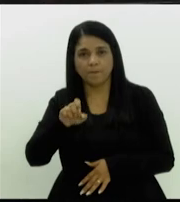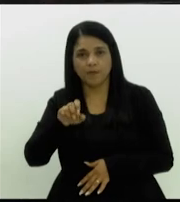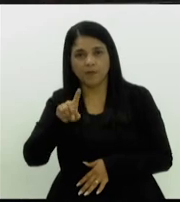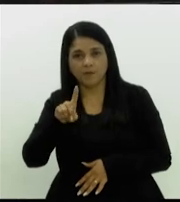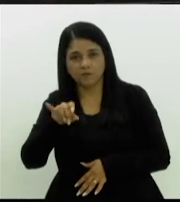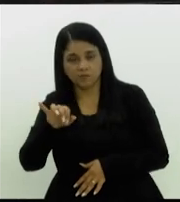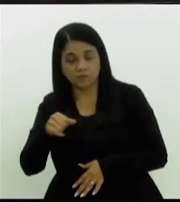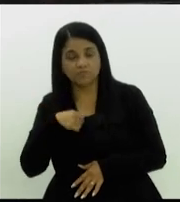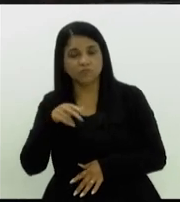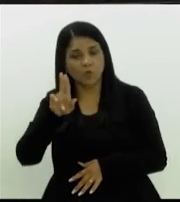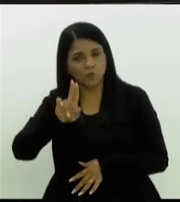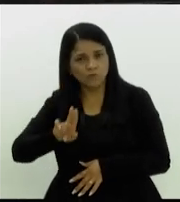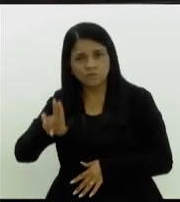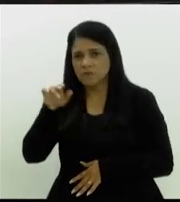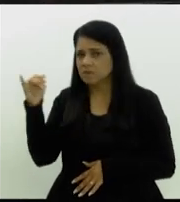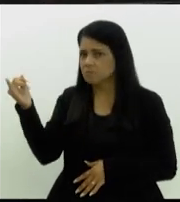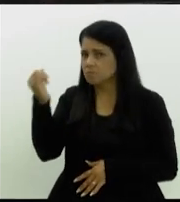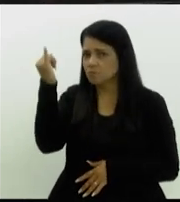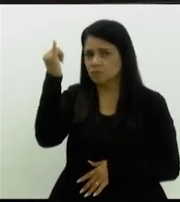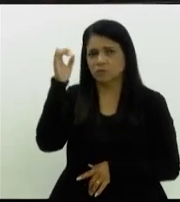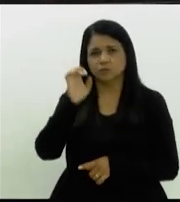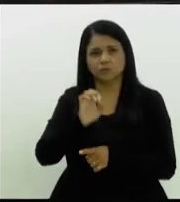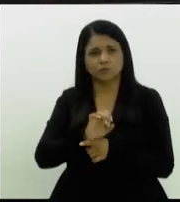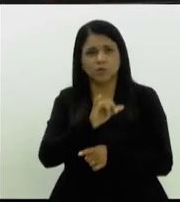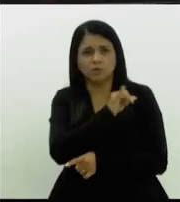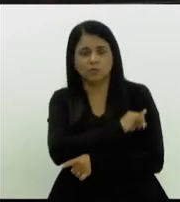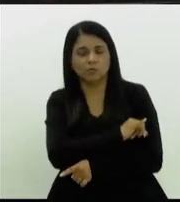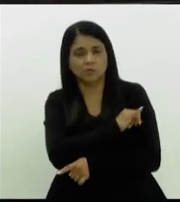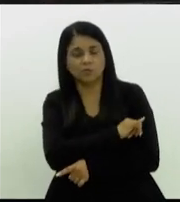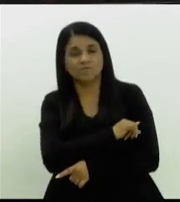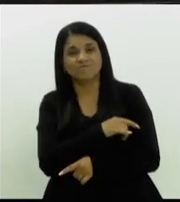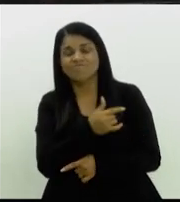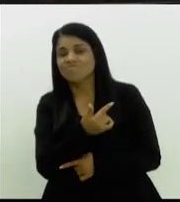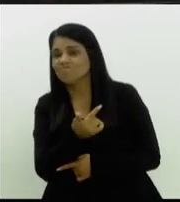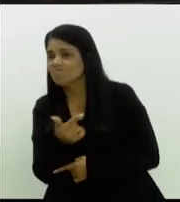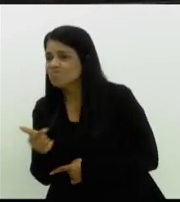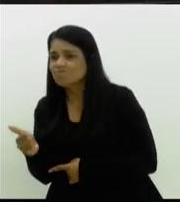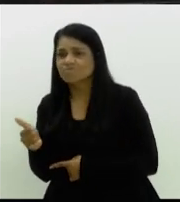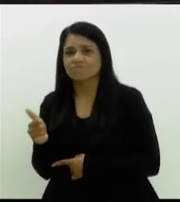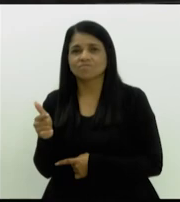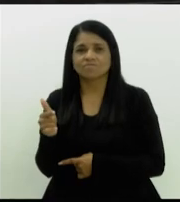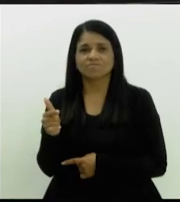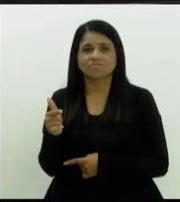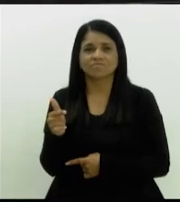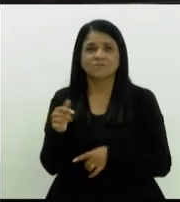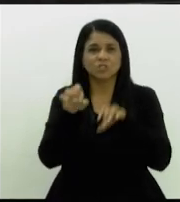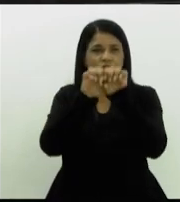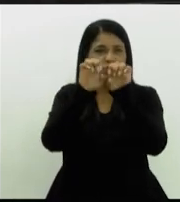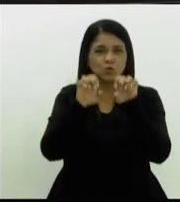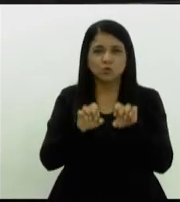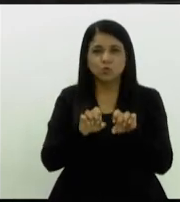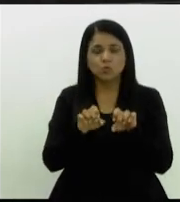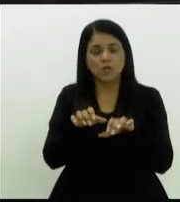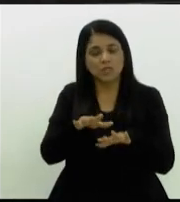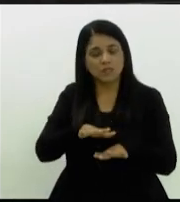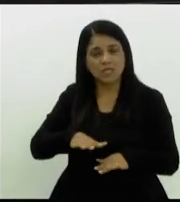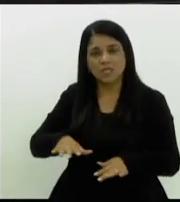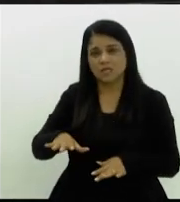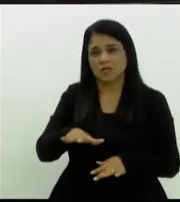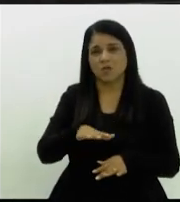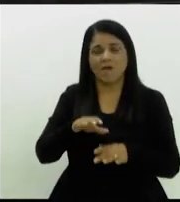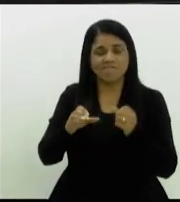universidade importantíssima para o estado, mas que não tem, na sua estrutura territorial,